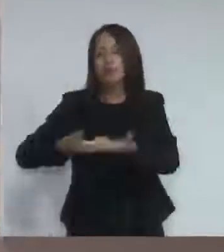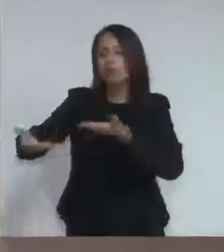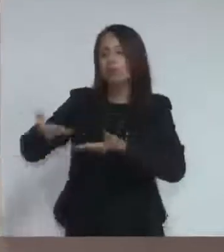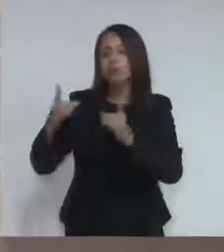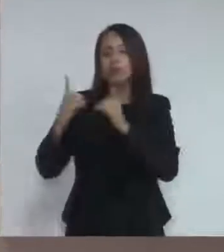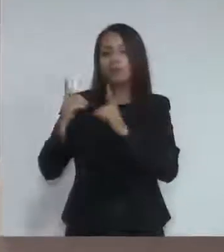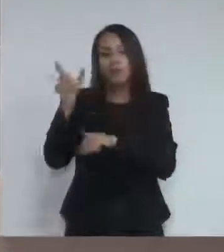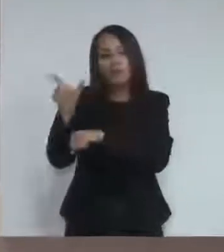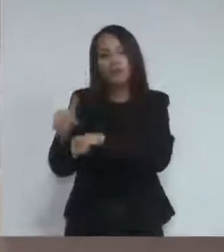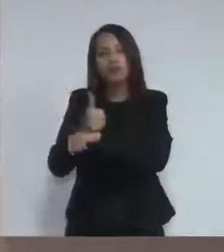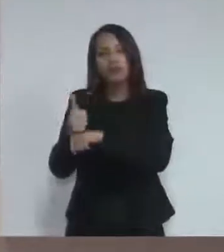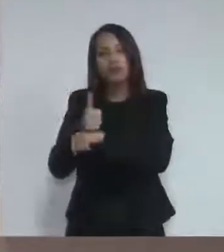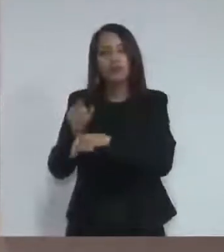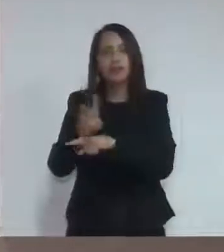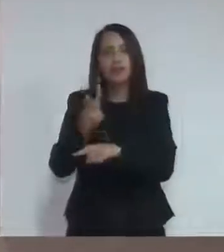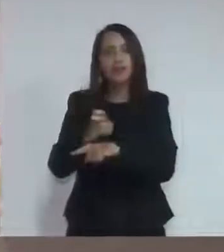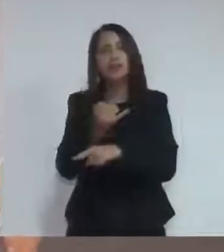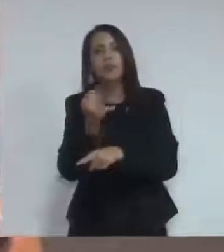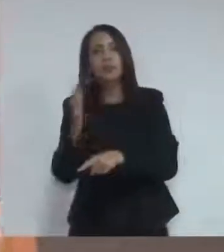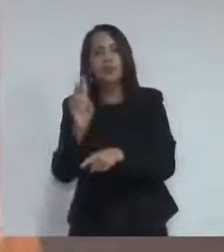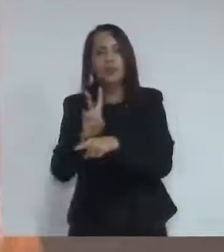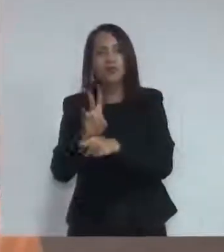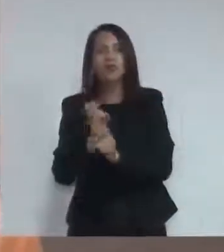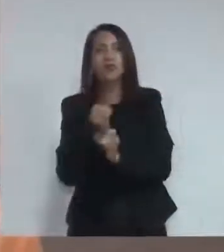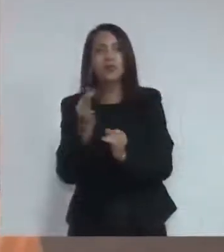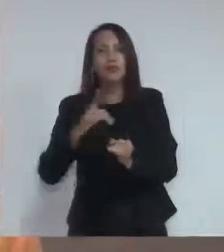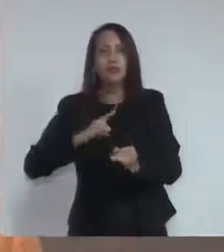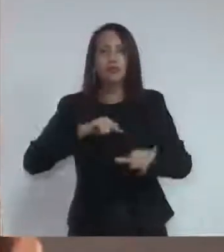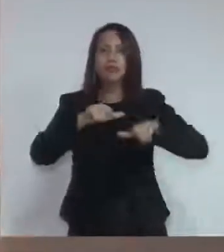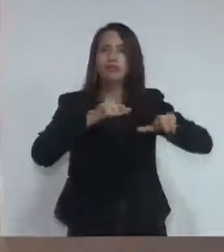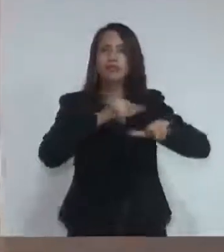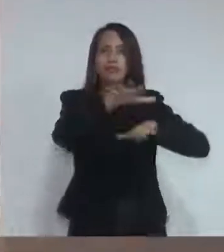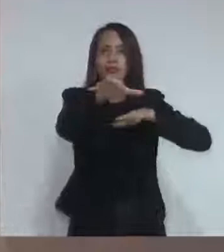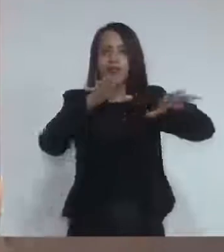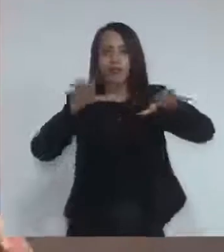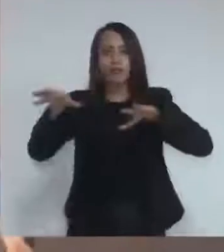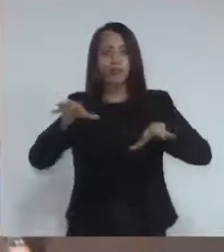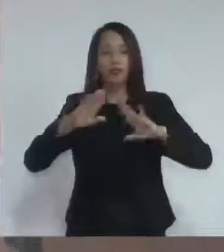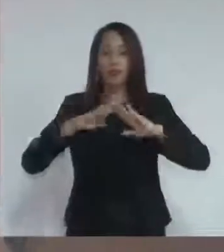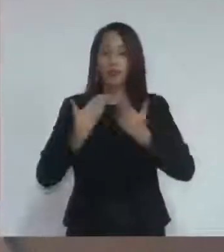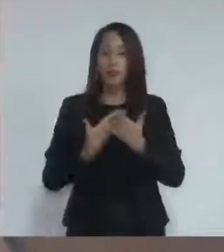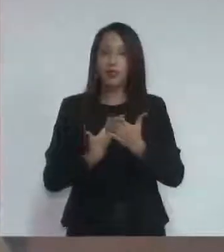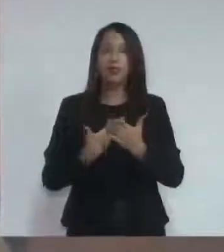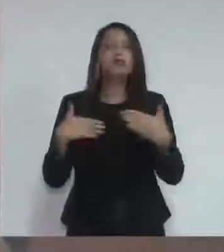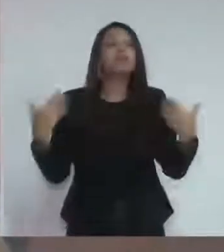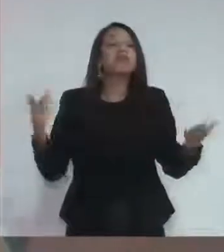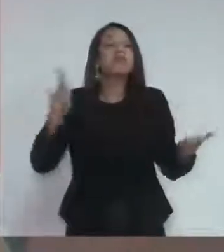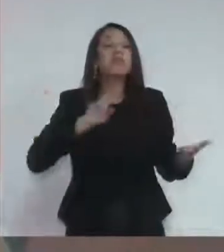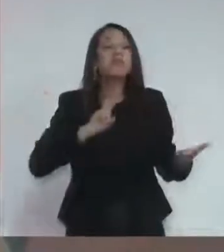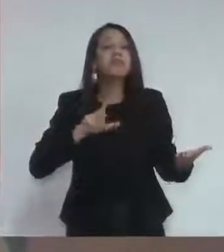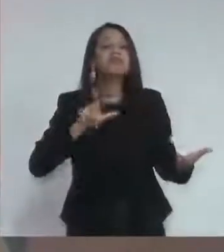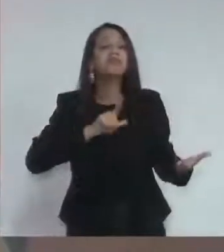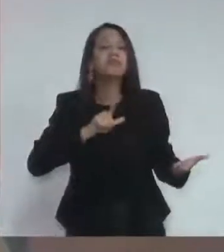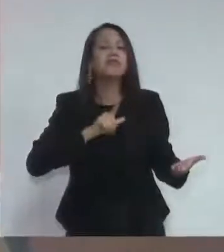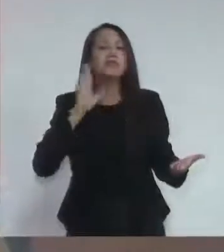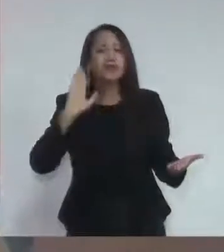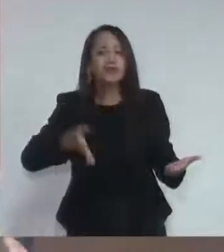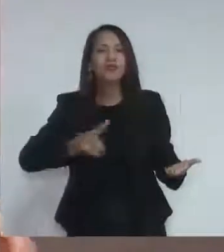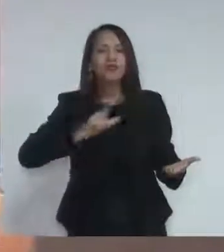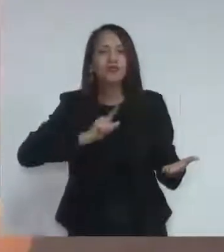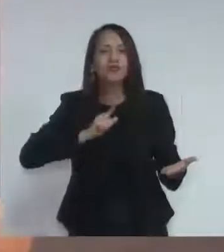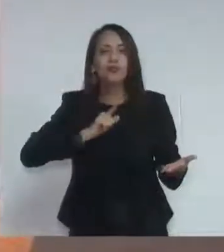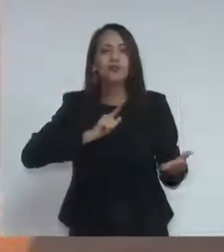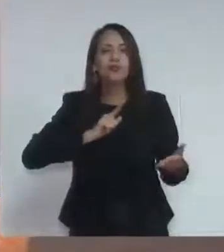cuidadores? Quantos cuidadores estão trabalhando na rede? Sabe qual que é a resposta que vem para a gente? Temos o número